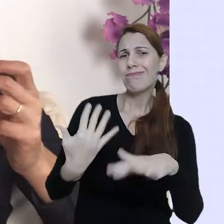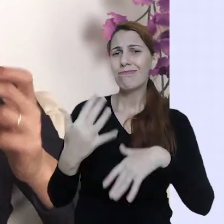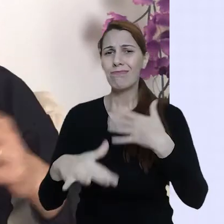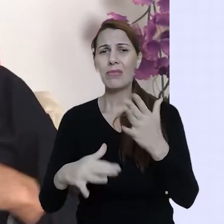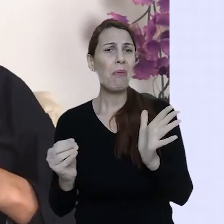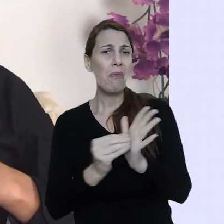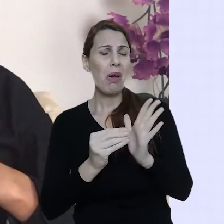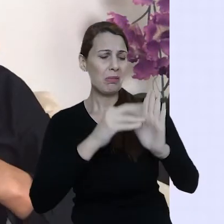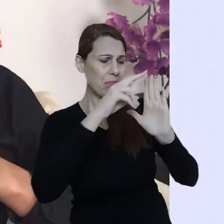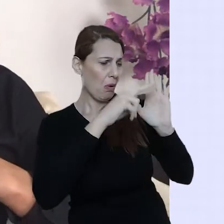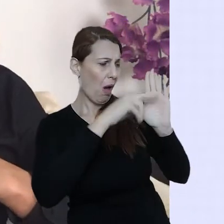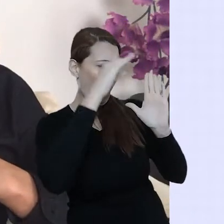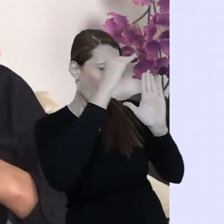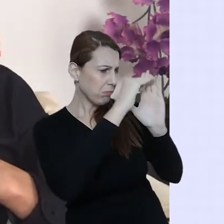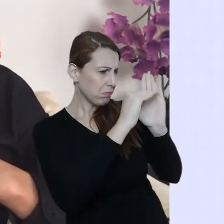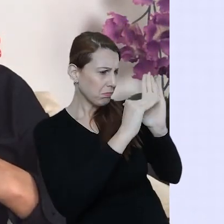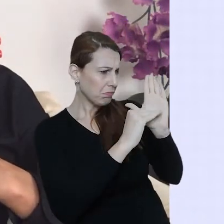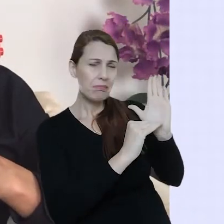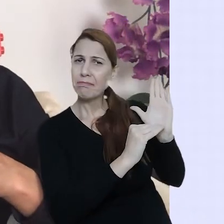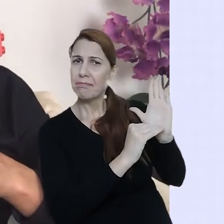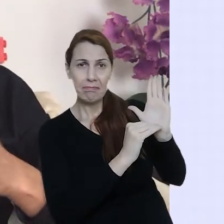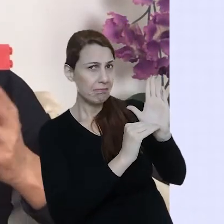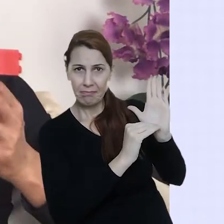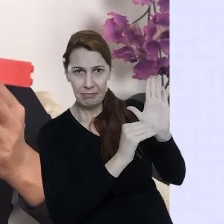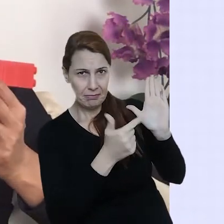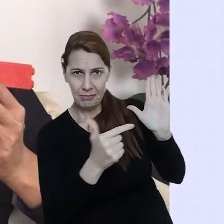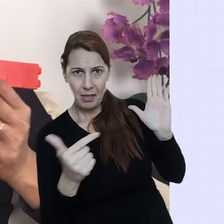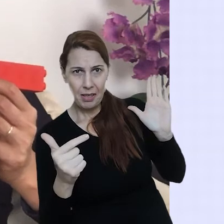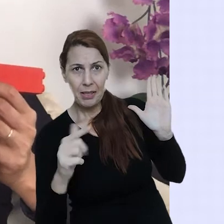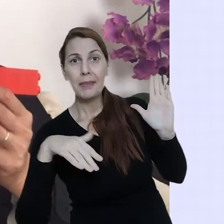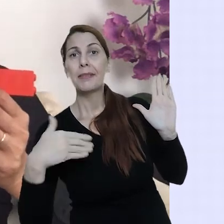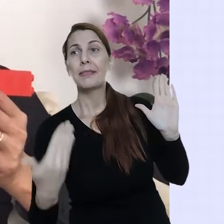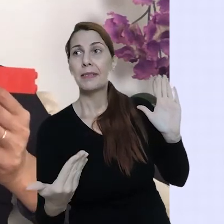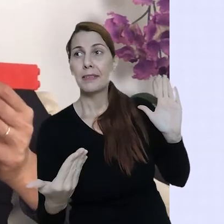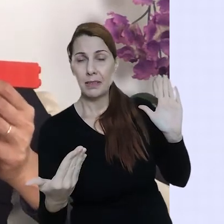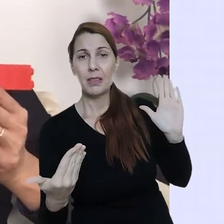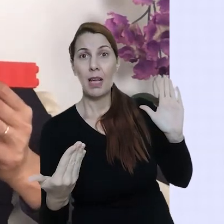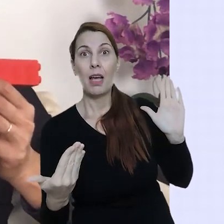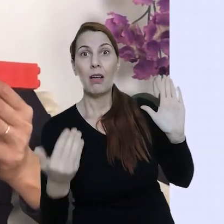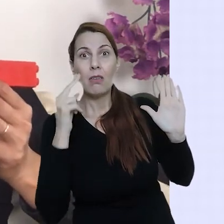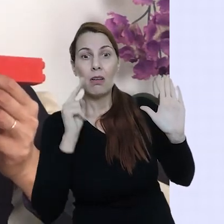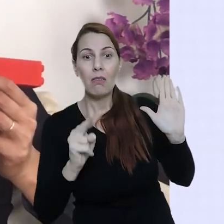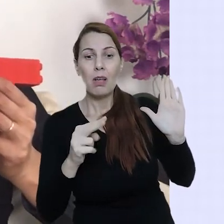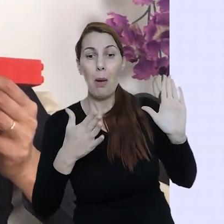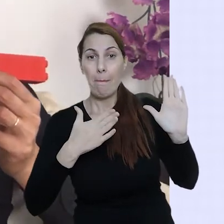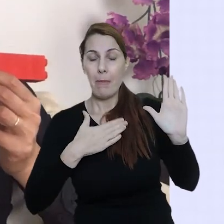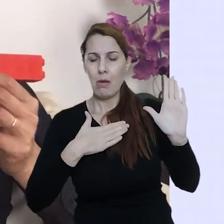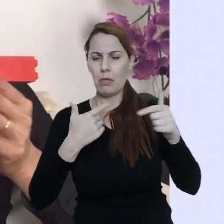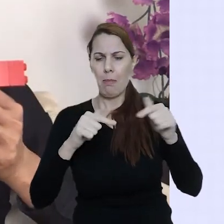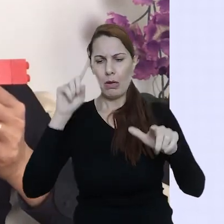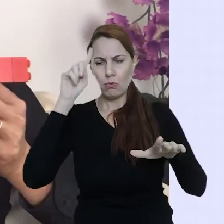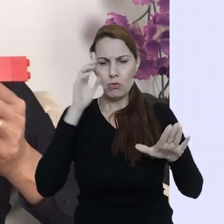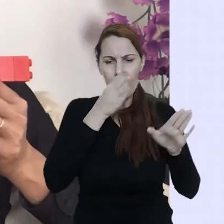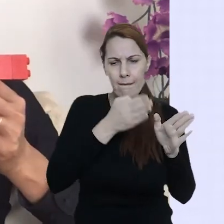cenário. Você não tem disciplina, né, tal, porque você está aqui, você não consegue